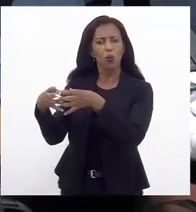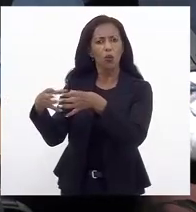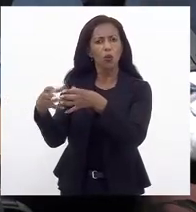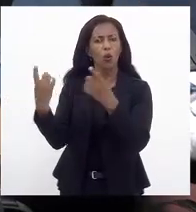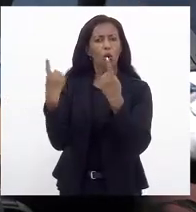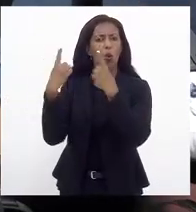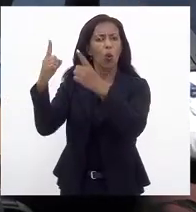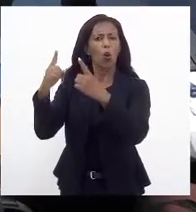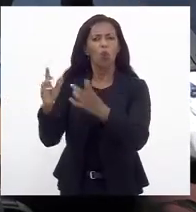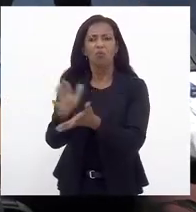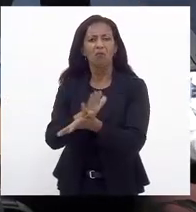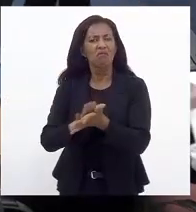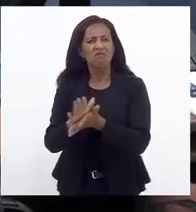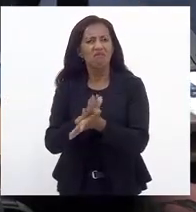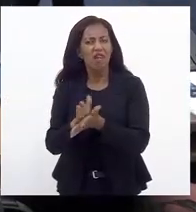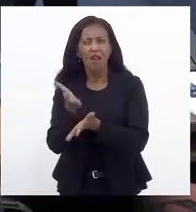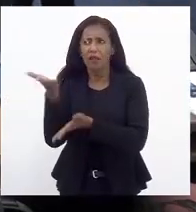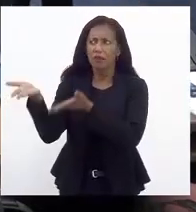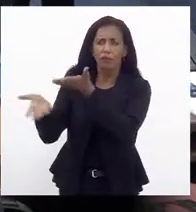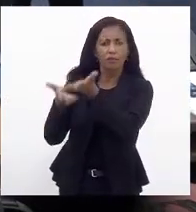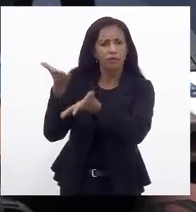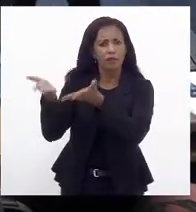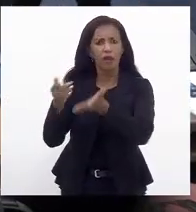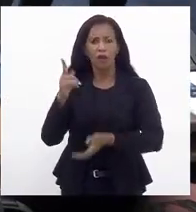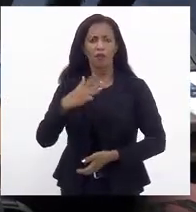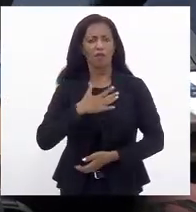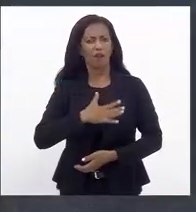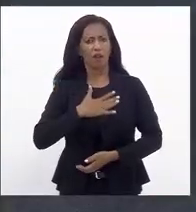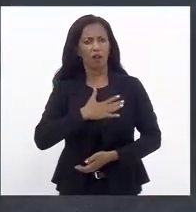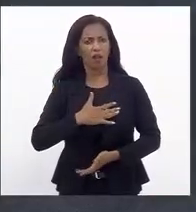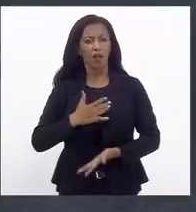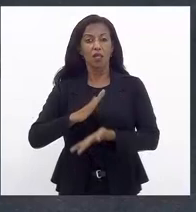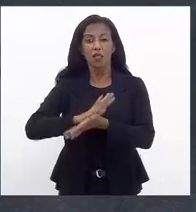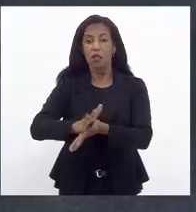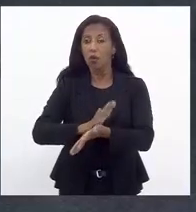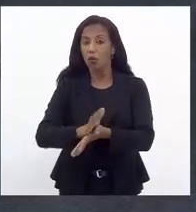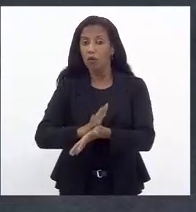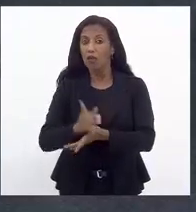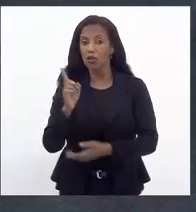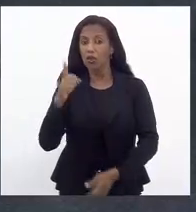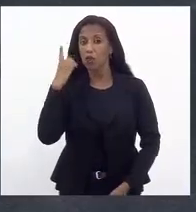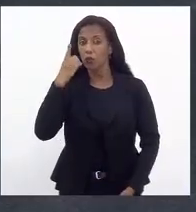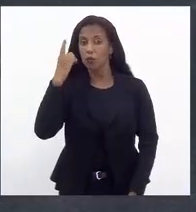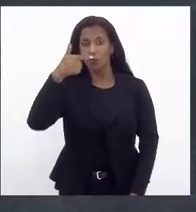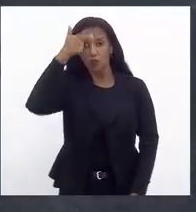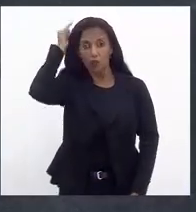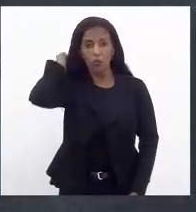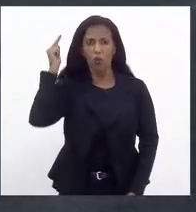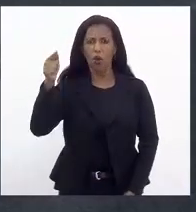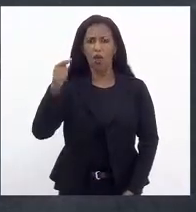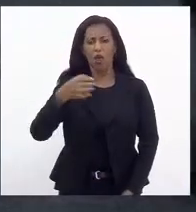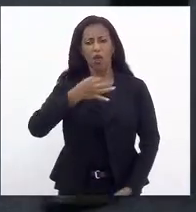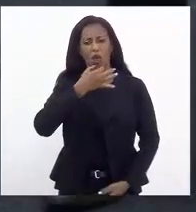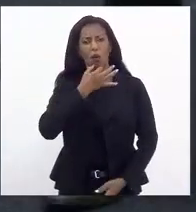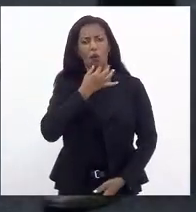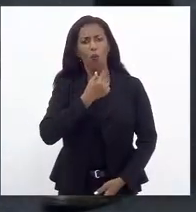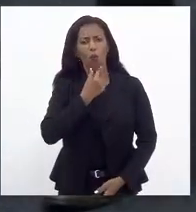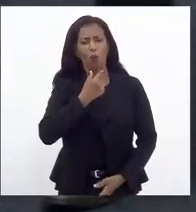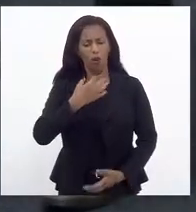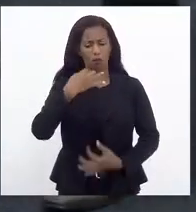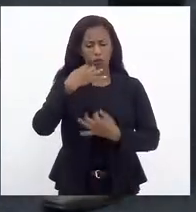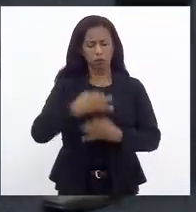nada que foi feito vai agradar Isso é uma covardia com o Deputado Luiz Paulo que é um homem sensato